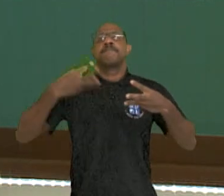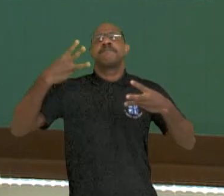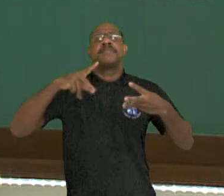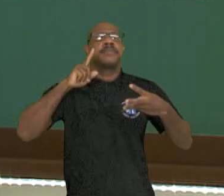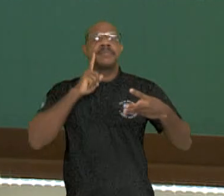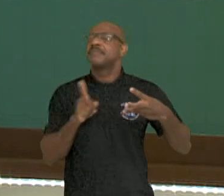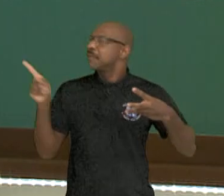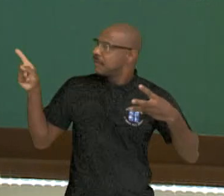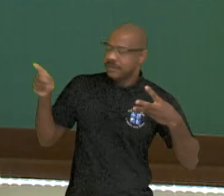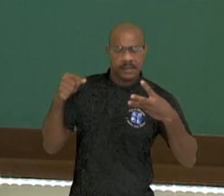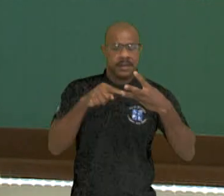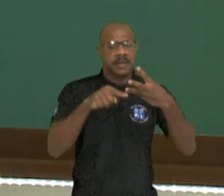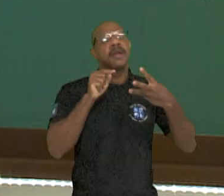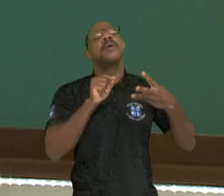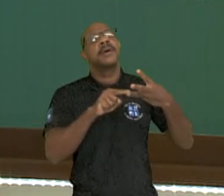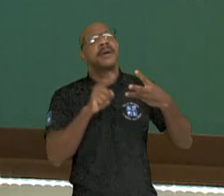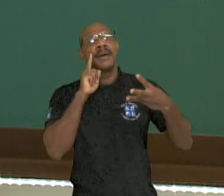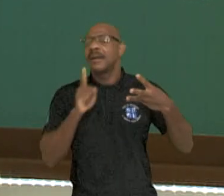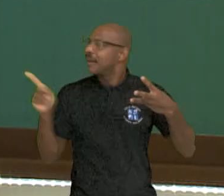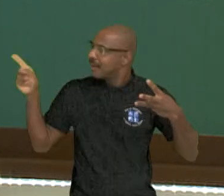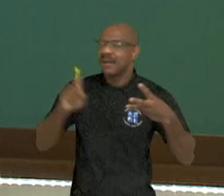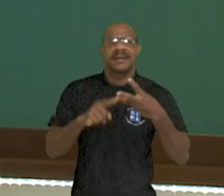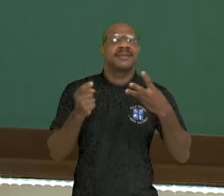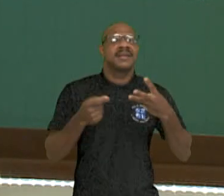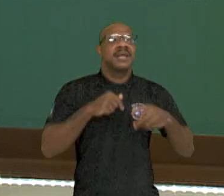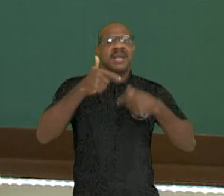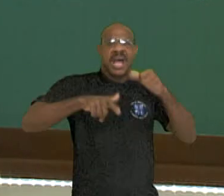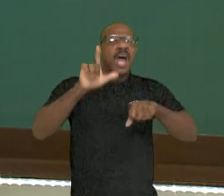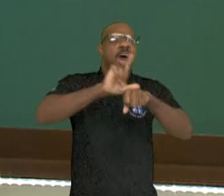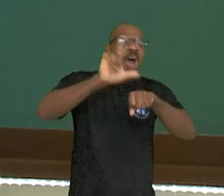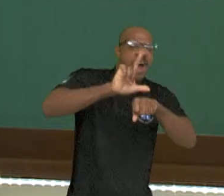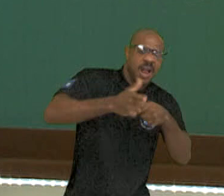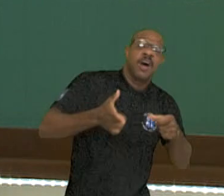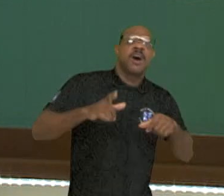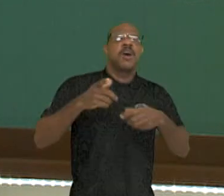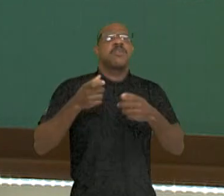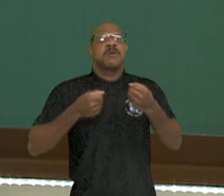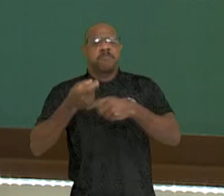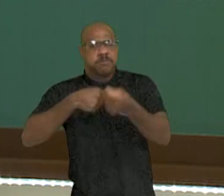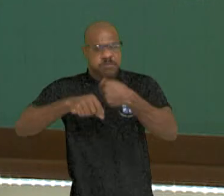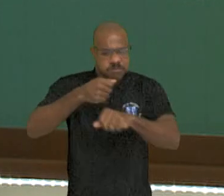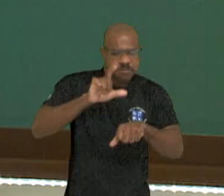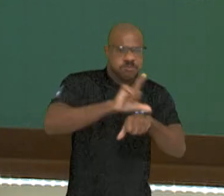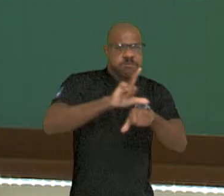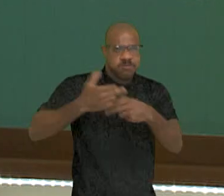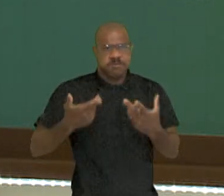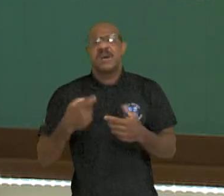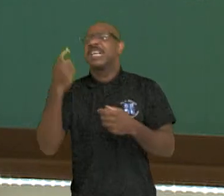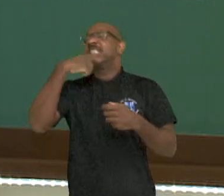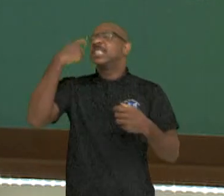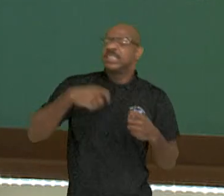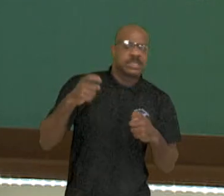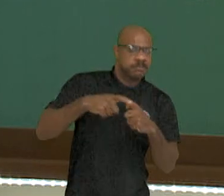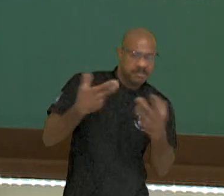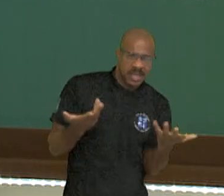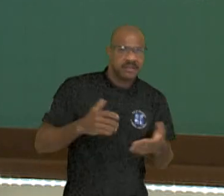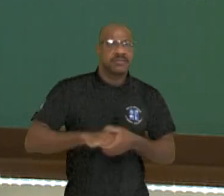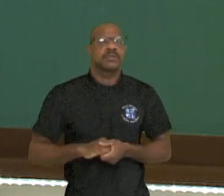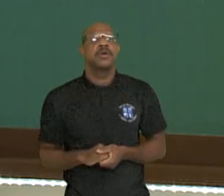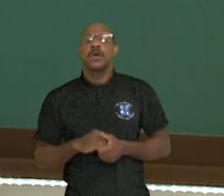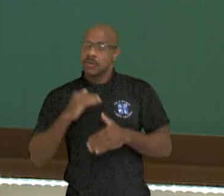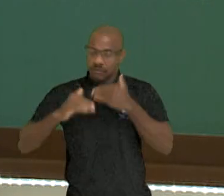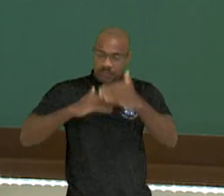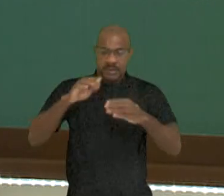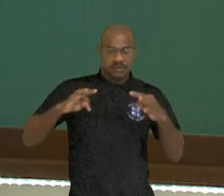as atividades como, por exemplo, o dentista, o professor, o médico, fazem parte do setor de serviços. O desenvolvimento